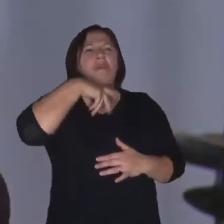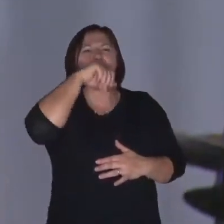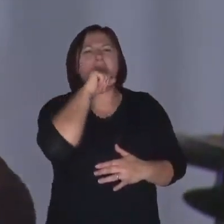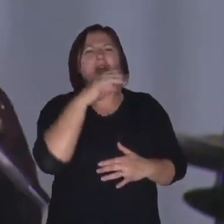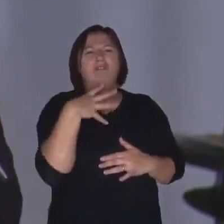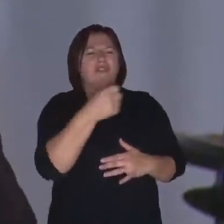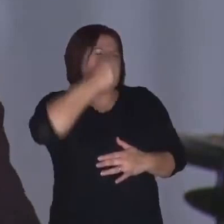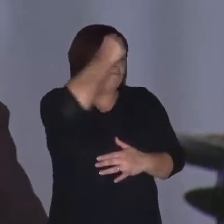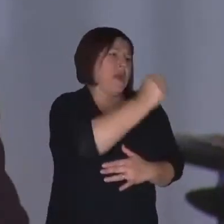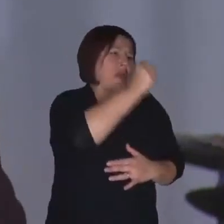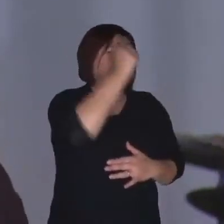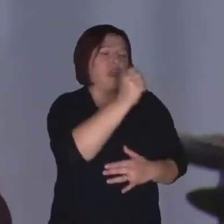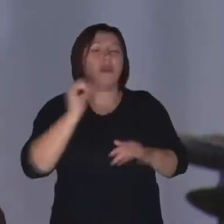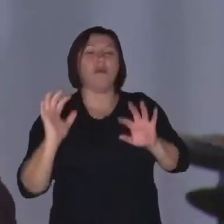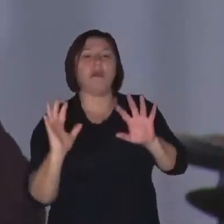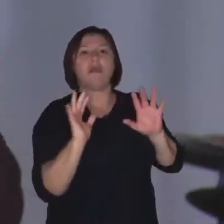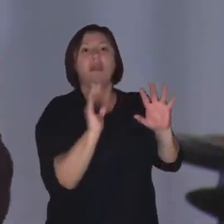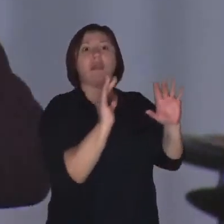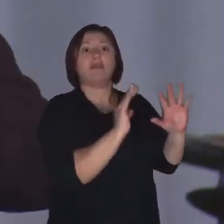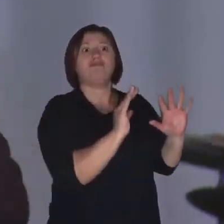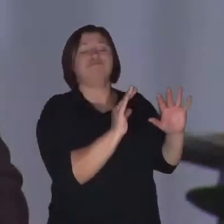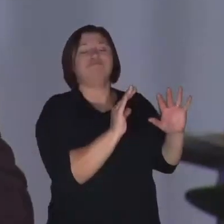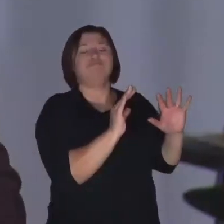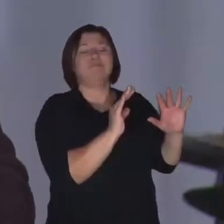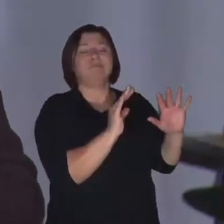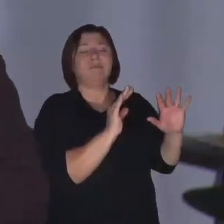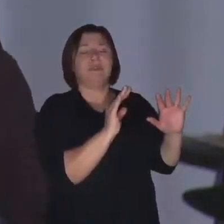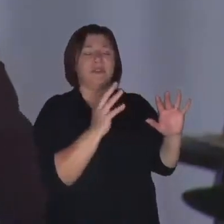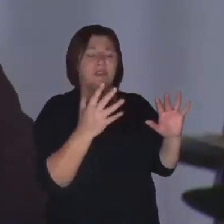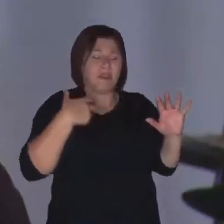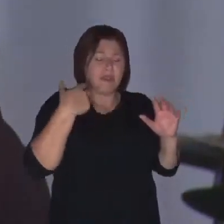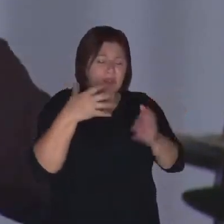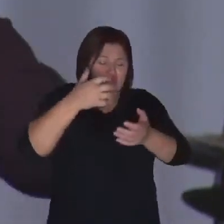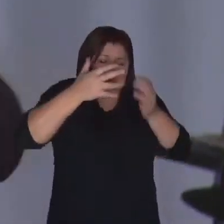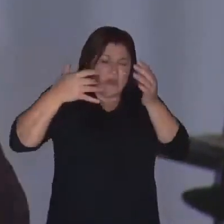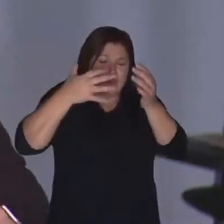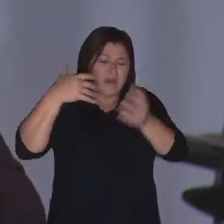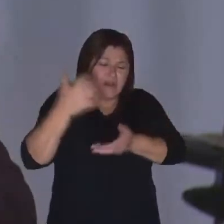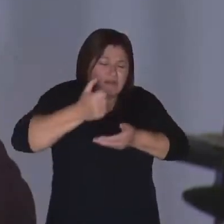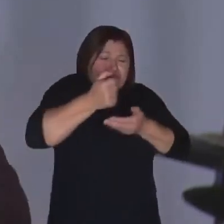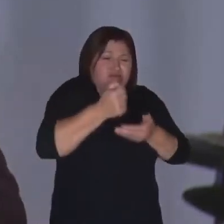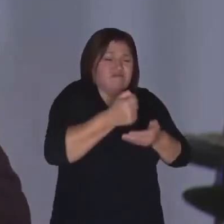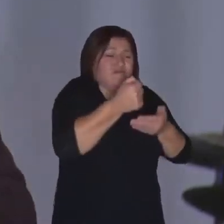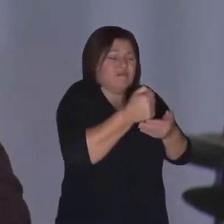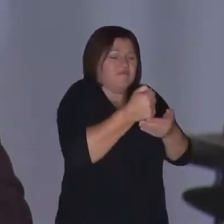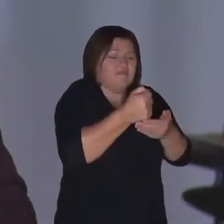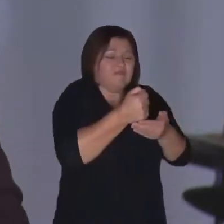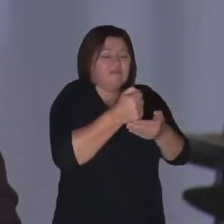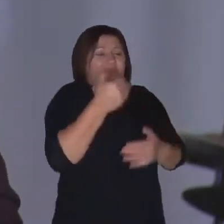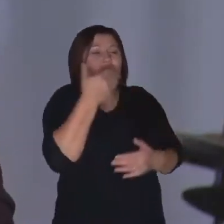E agora a gente chega na Babilônia, com os nossos instrumentos nas mãos, os caras querem que a gente cante uma música nossa para eles.